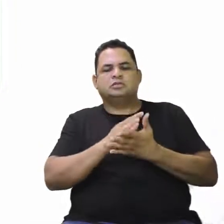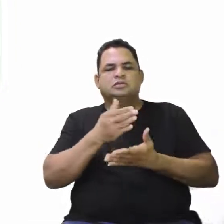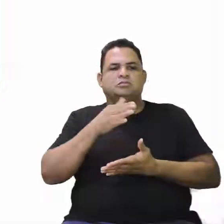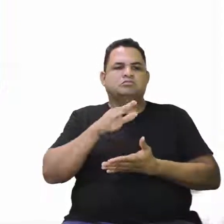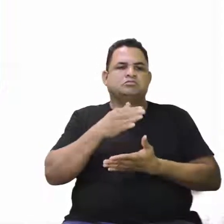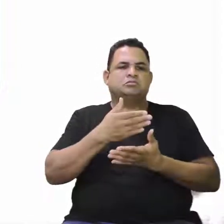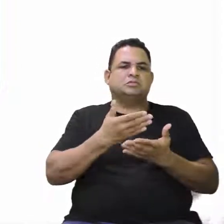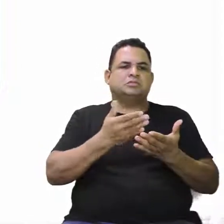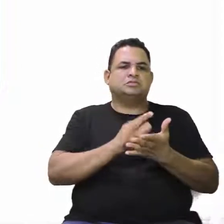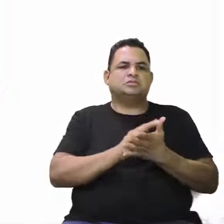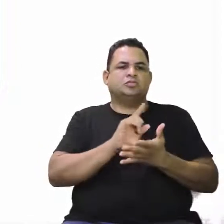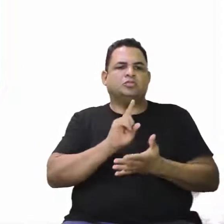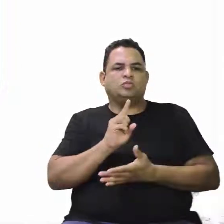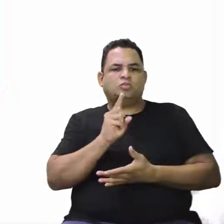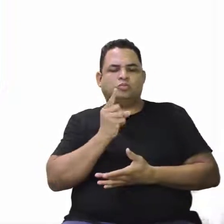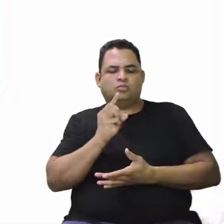aí